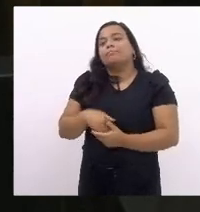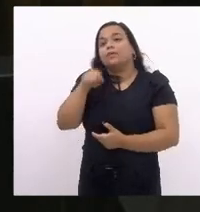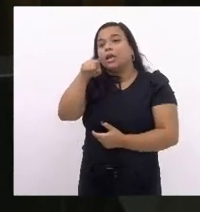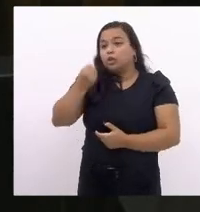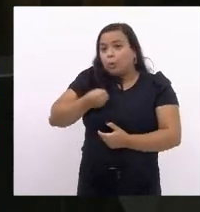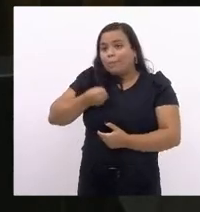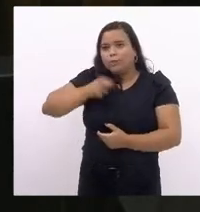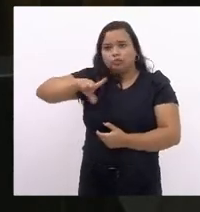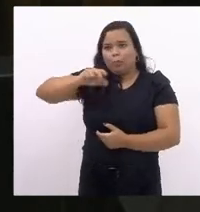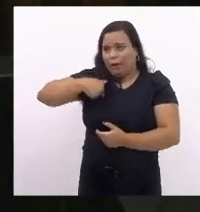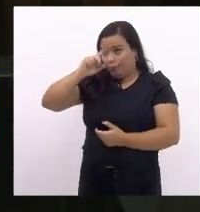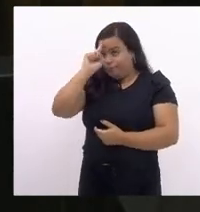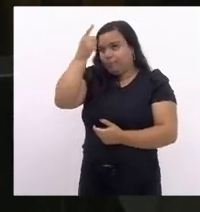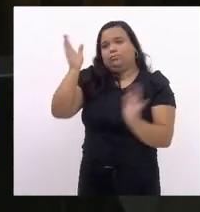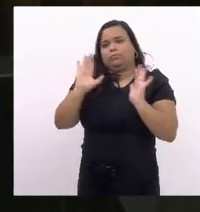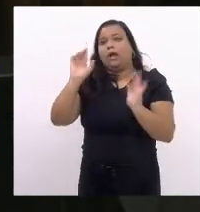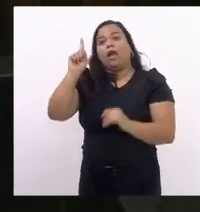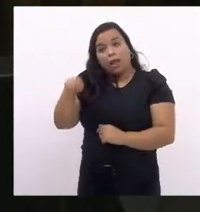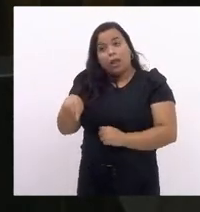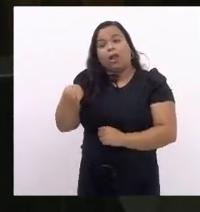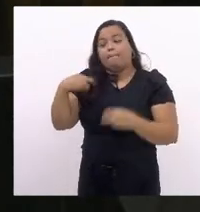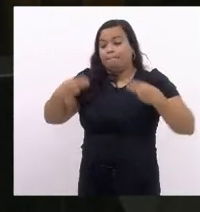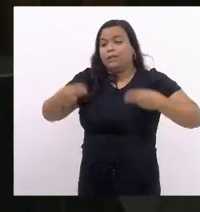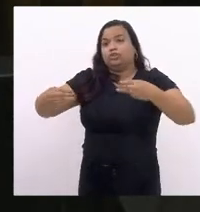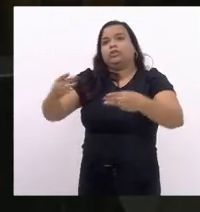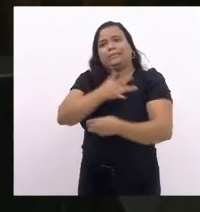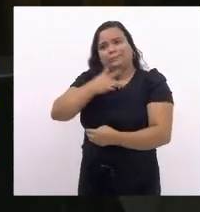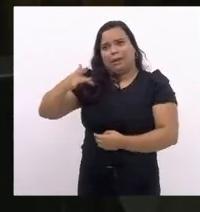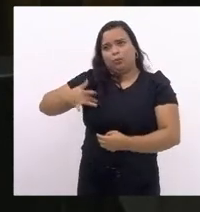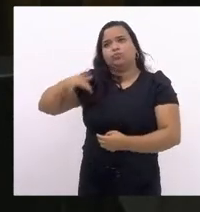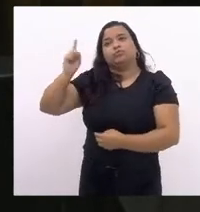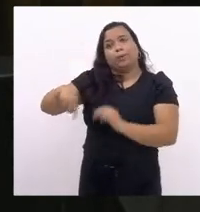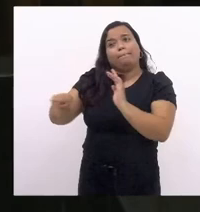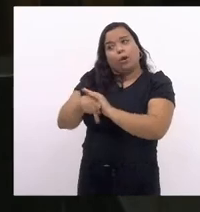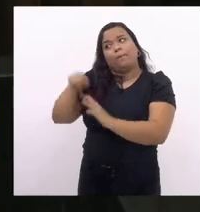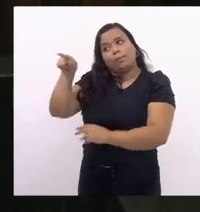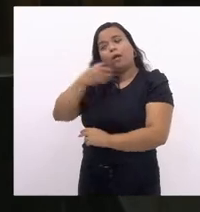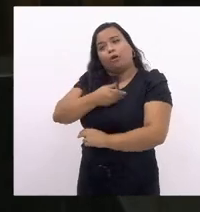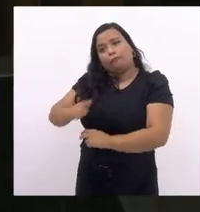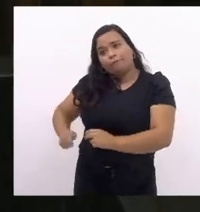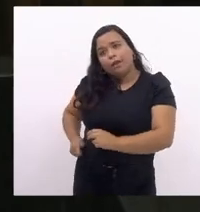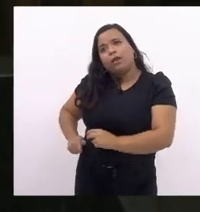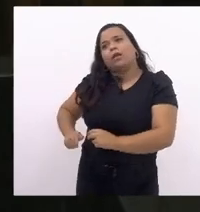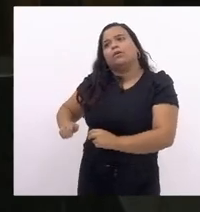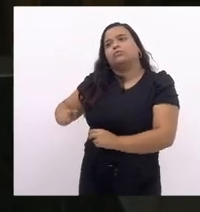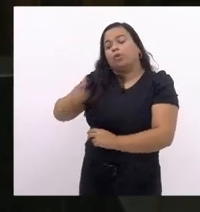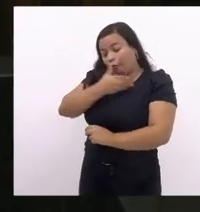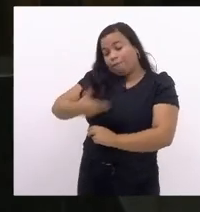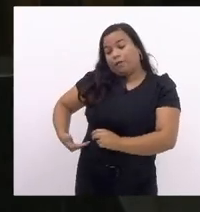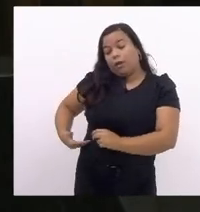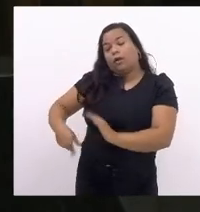Ministério da Saúde, que é um ministério do governo Bolsonaro, que o ministro é um ministro bolsonarista.